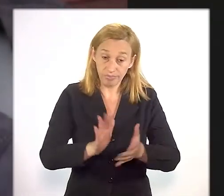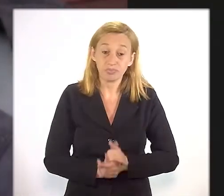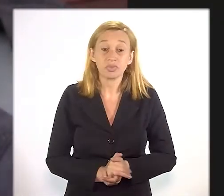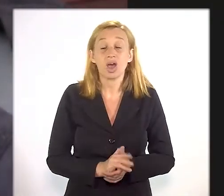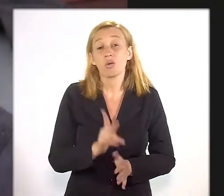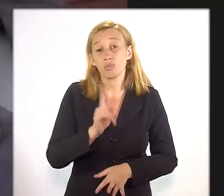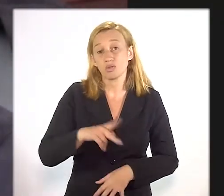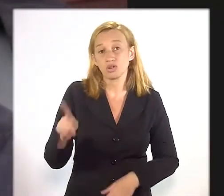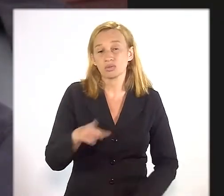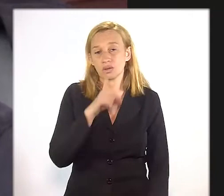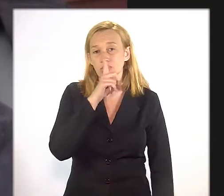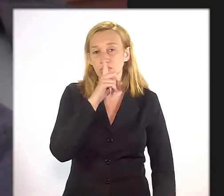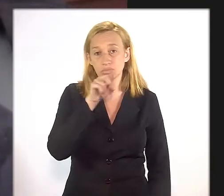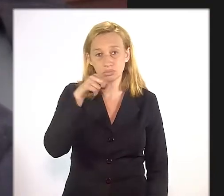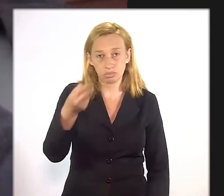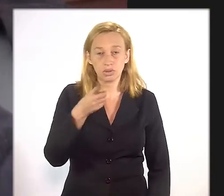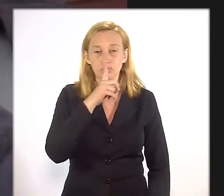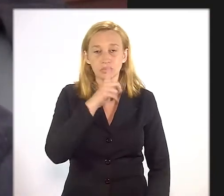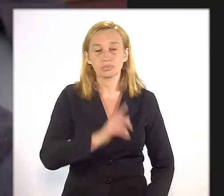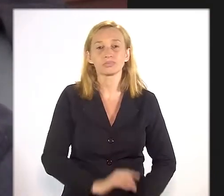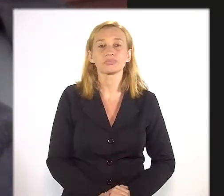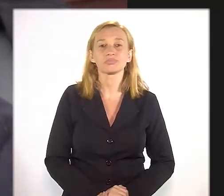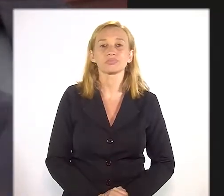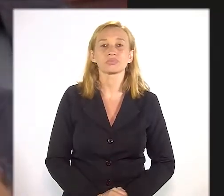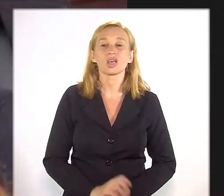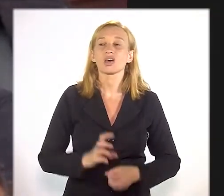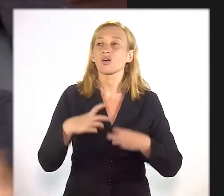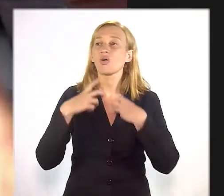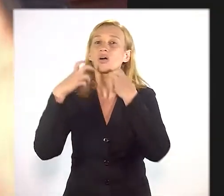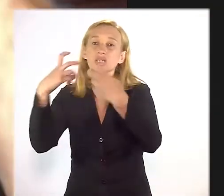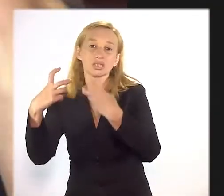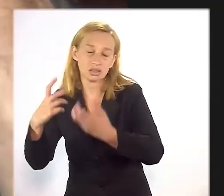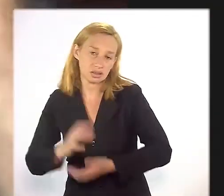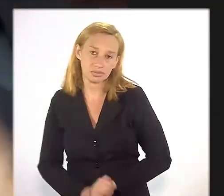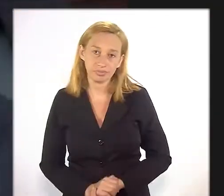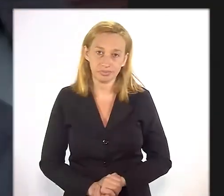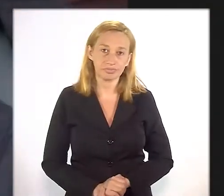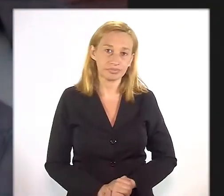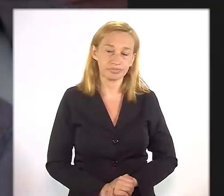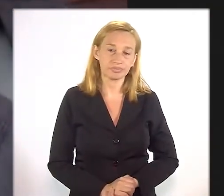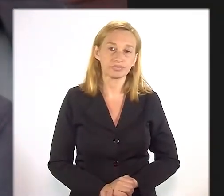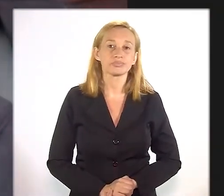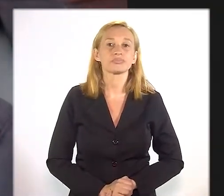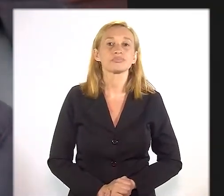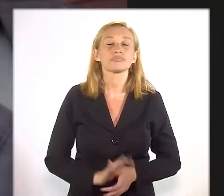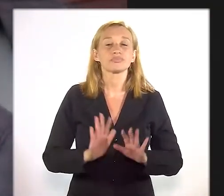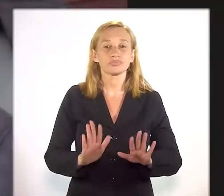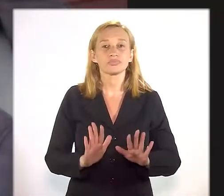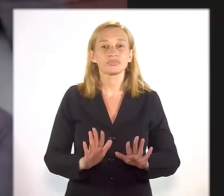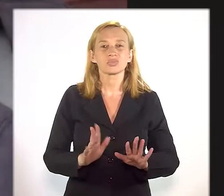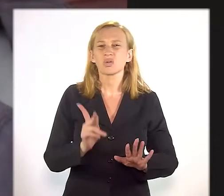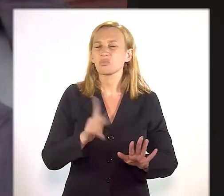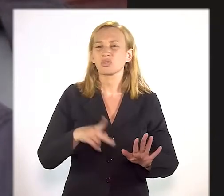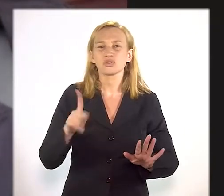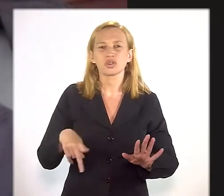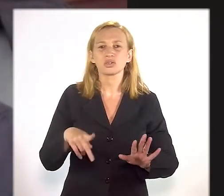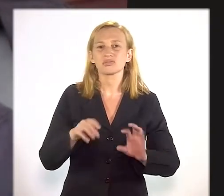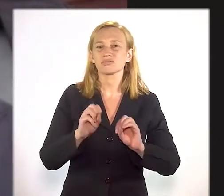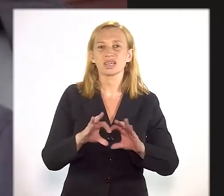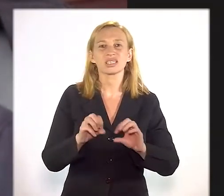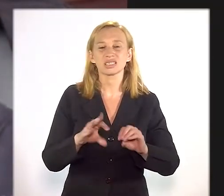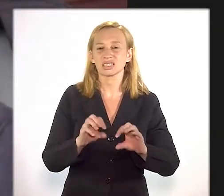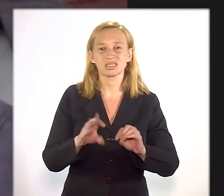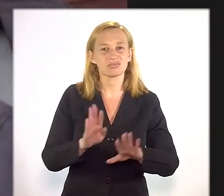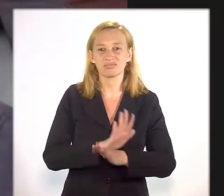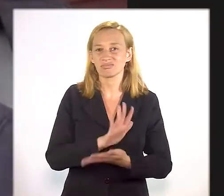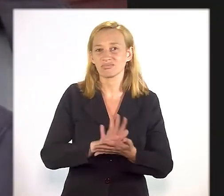Ok. O professor está calado, não está? Mas o não verbal fala mais alto que o verbal. Ele está a transmitir valores. Porque um professor não ensina o que